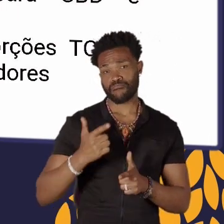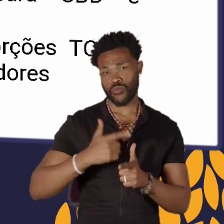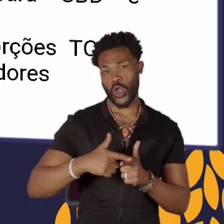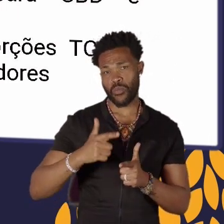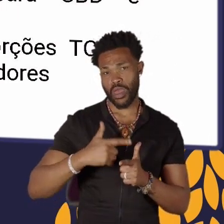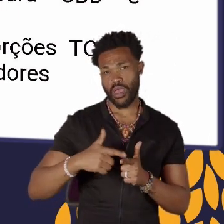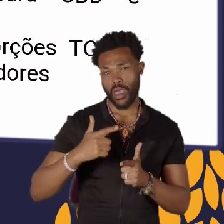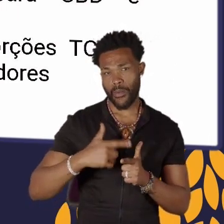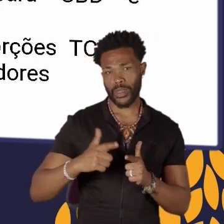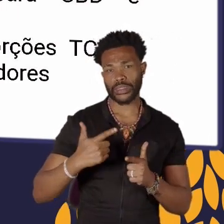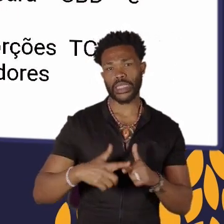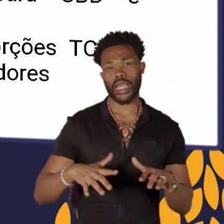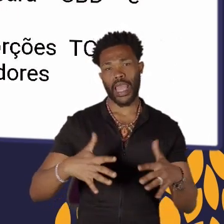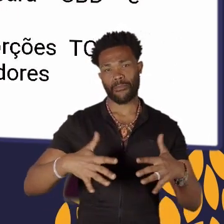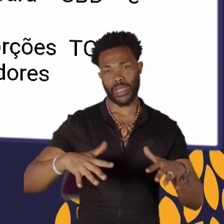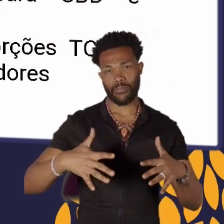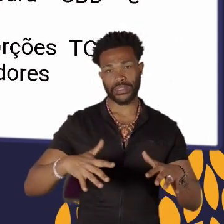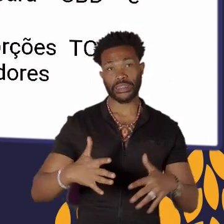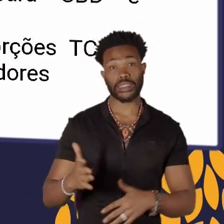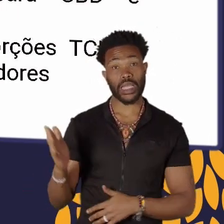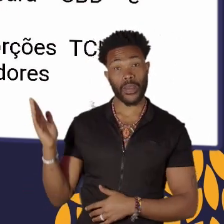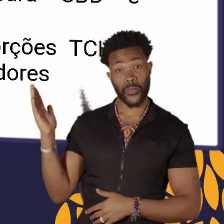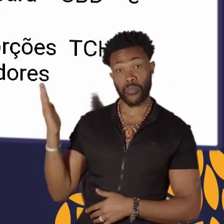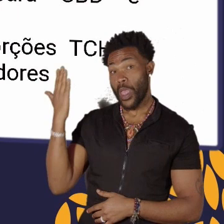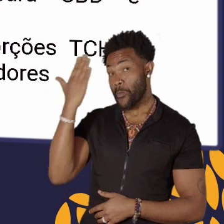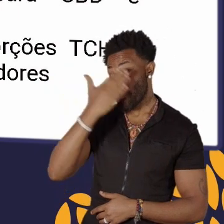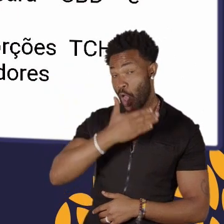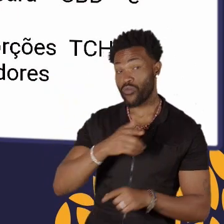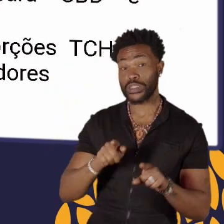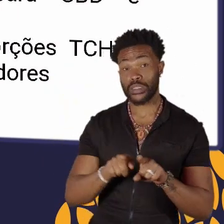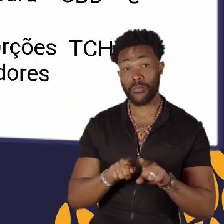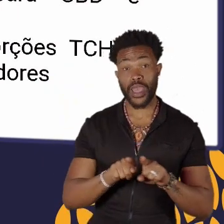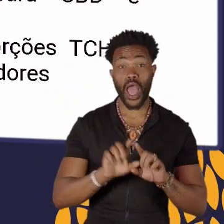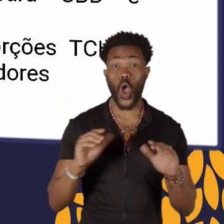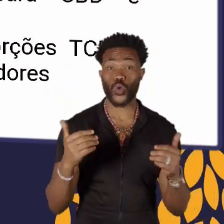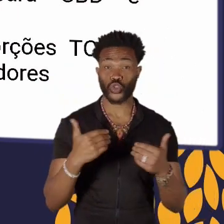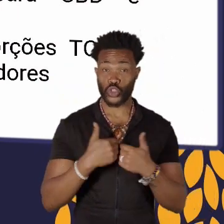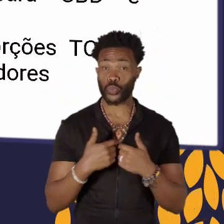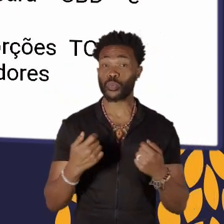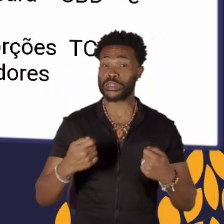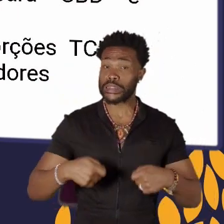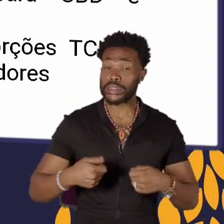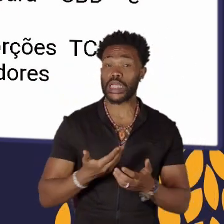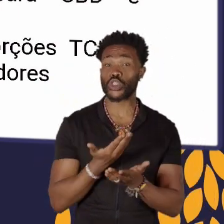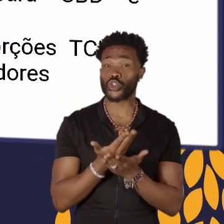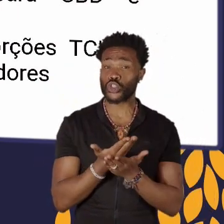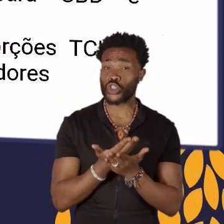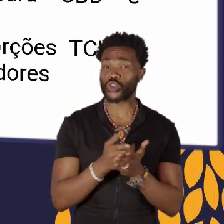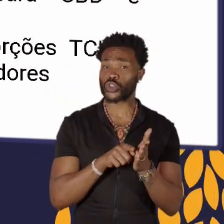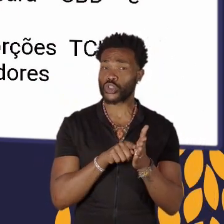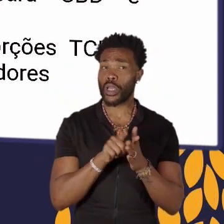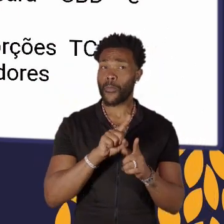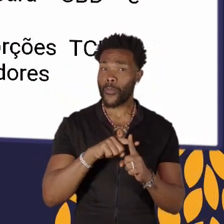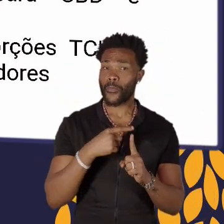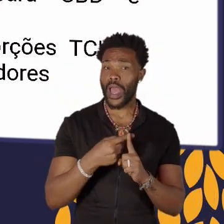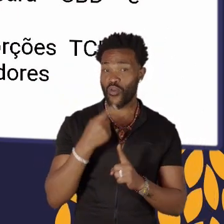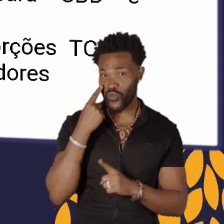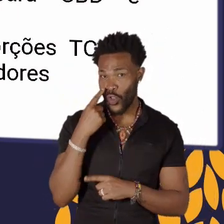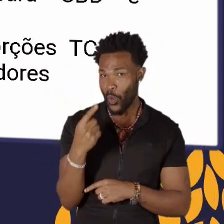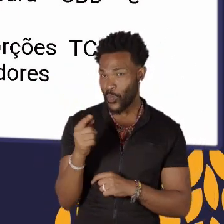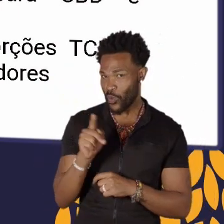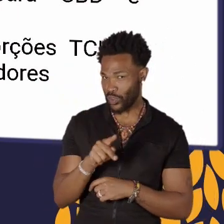problemas. Da epilepsia, um grau bom de evidência. Do autismo, a gente precisa fazer ensaio clínico, viu, professor Renato Malcher? Vamos